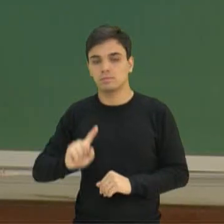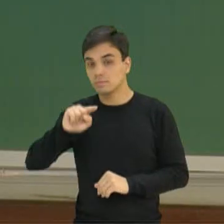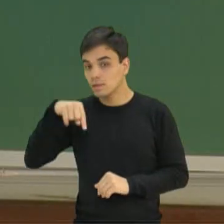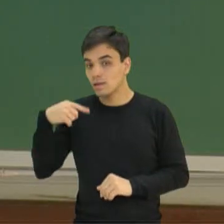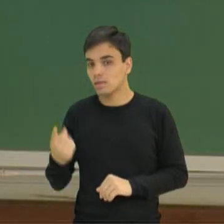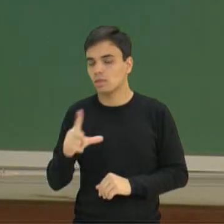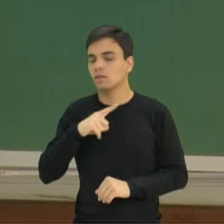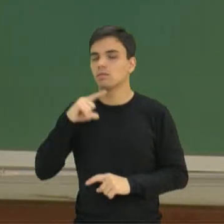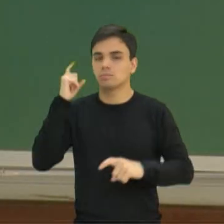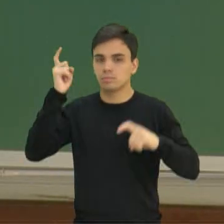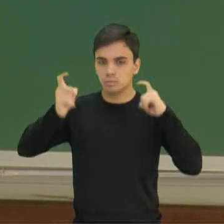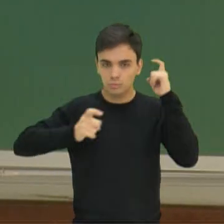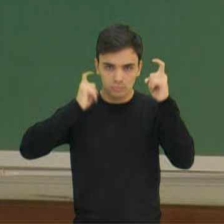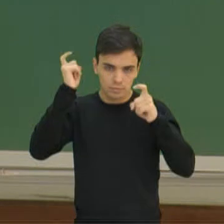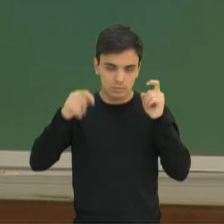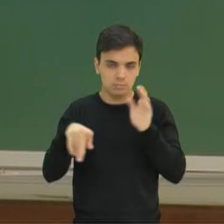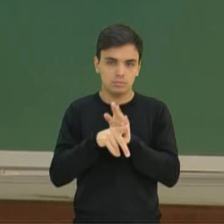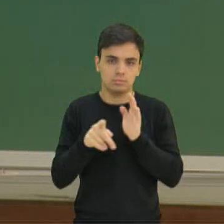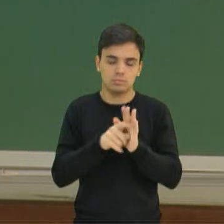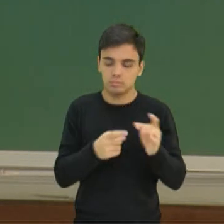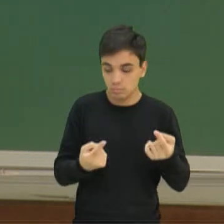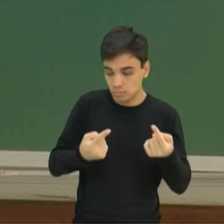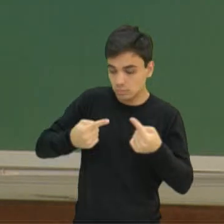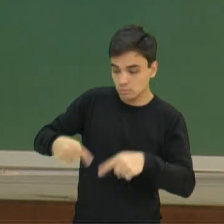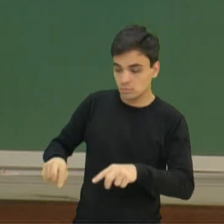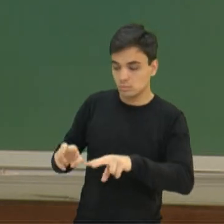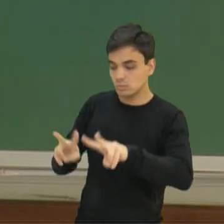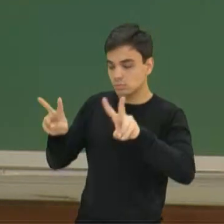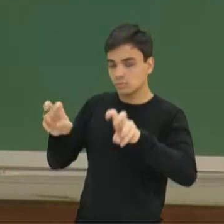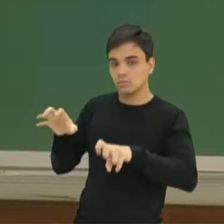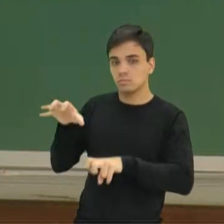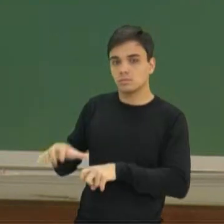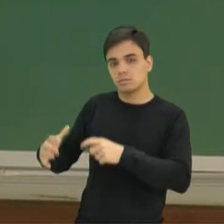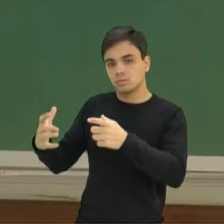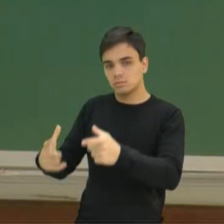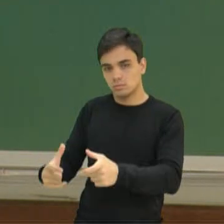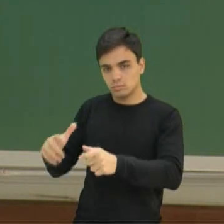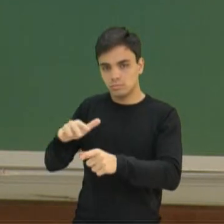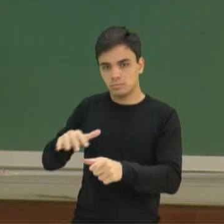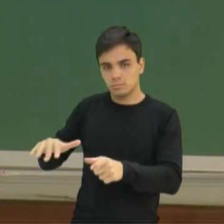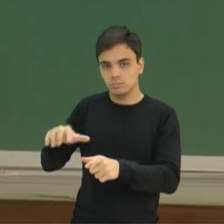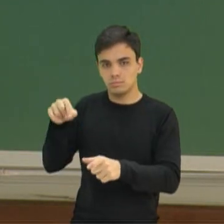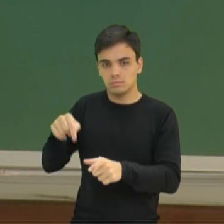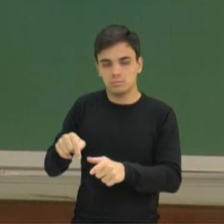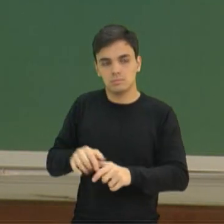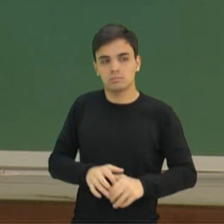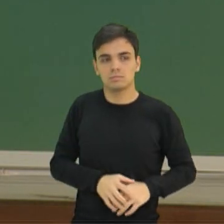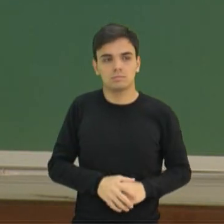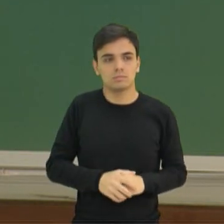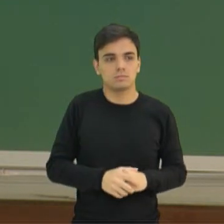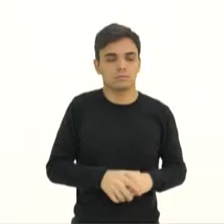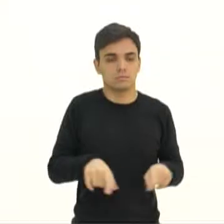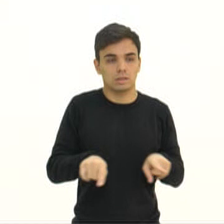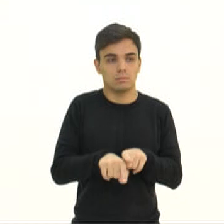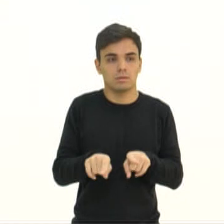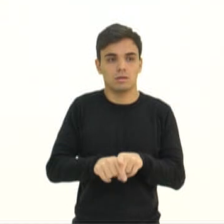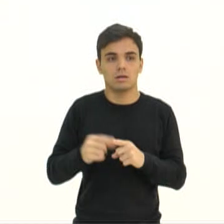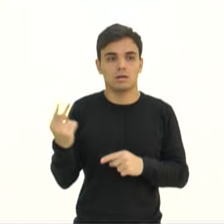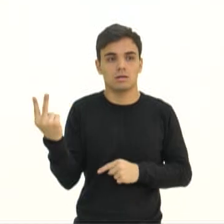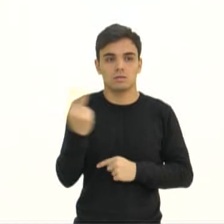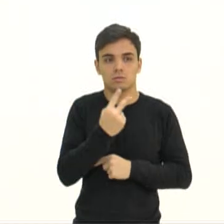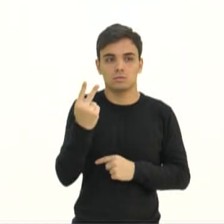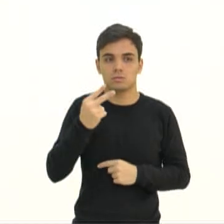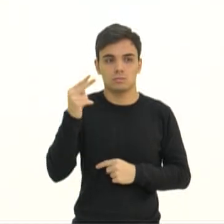uma preocupação ali de impacto sobre estas áreas ali, né? Trouxe duas imagens para